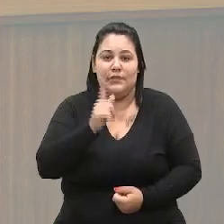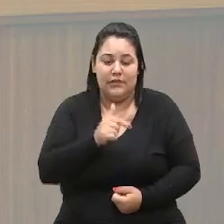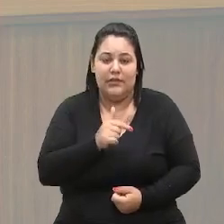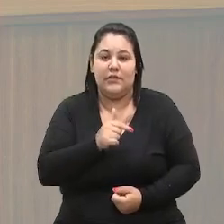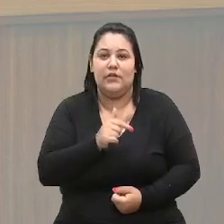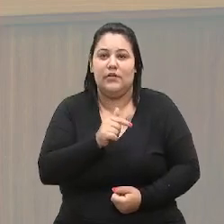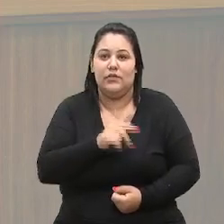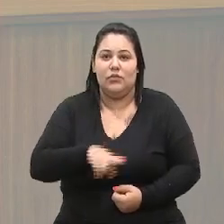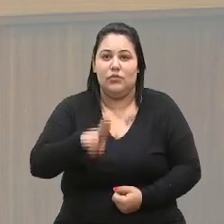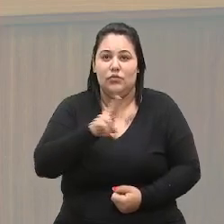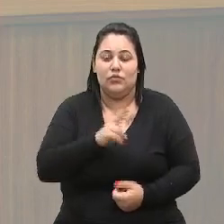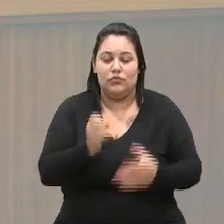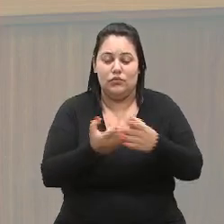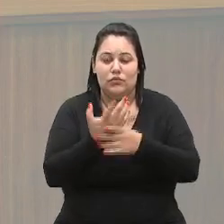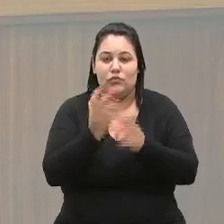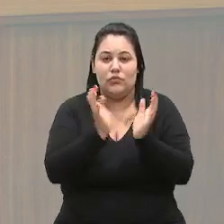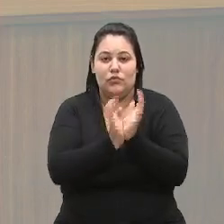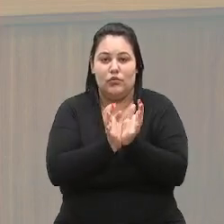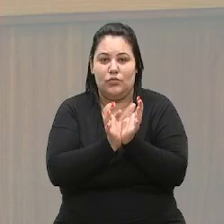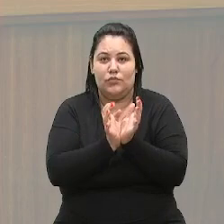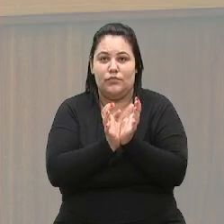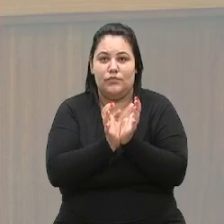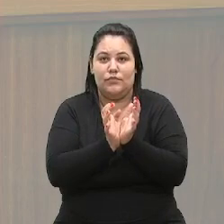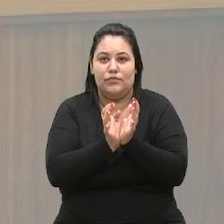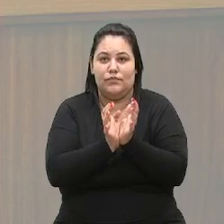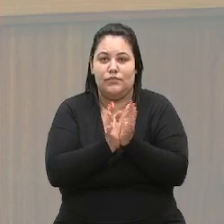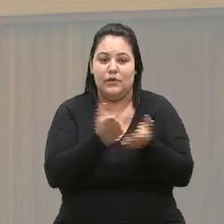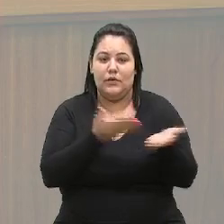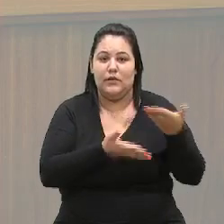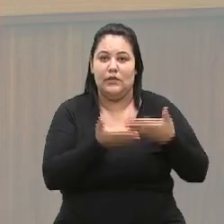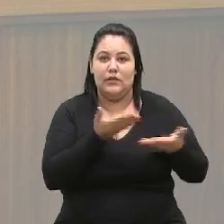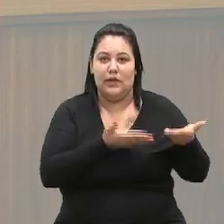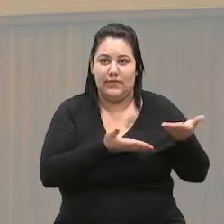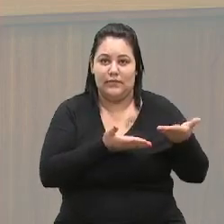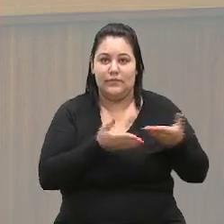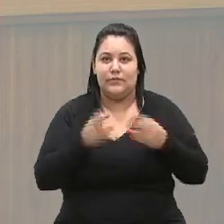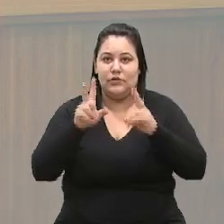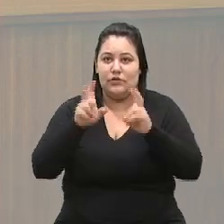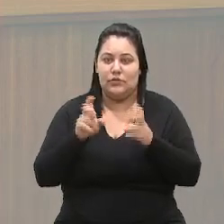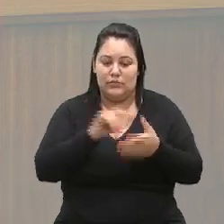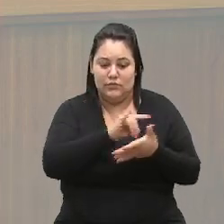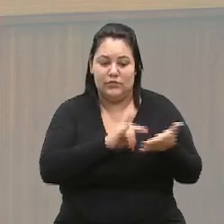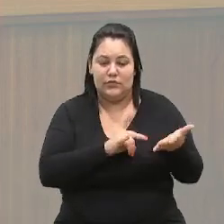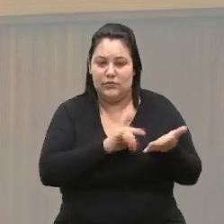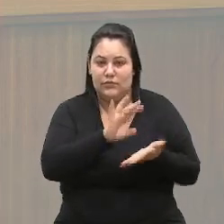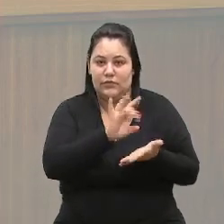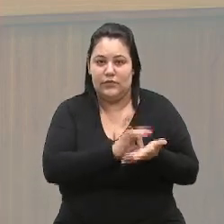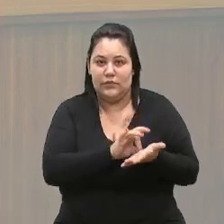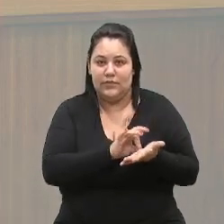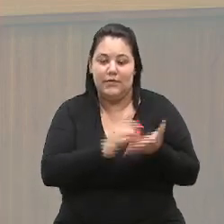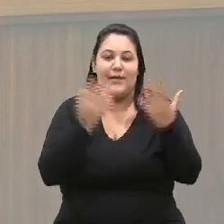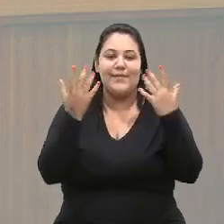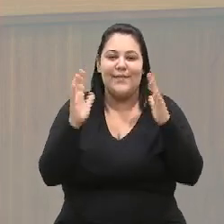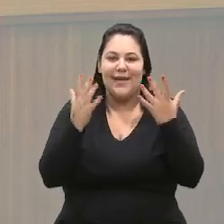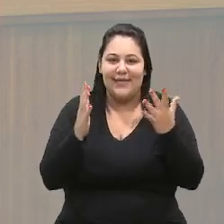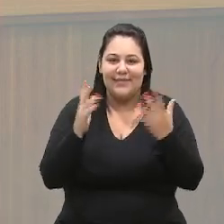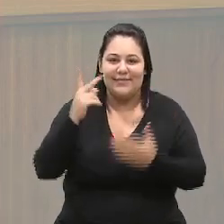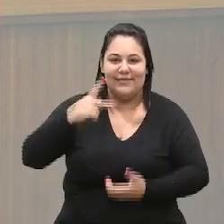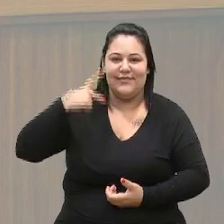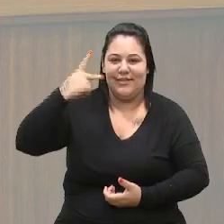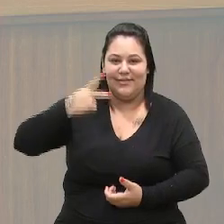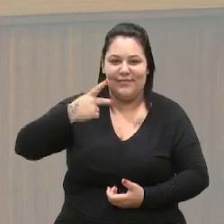instauração de uma frente parlamentar que tratará sobre a regularização fundiária. E parabéns, vereador